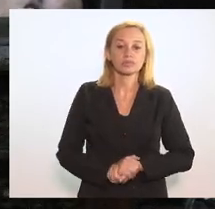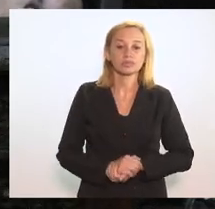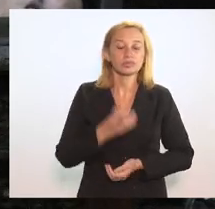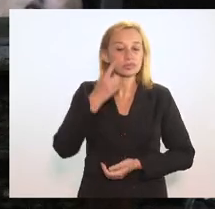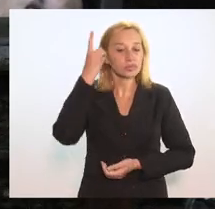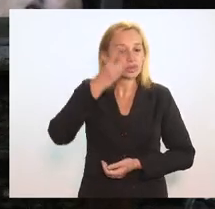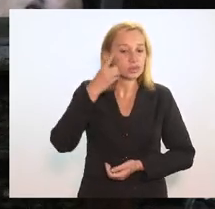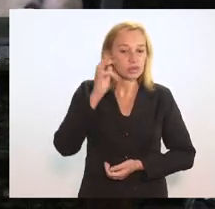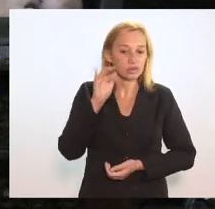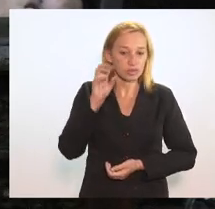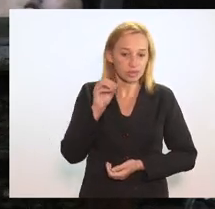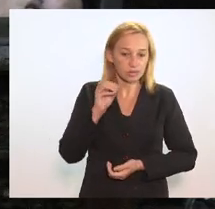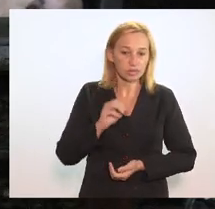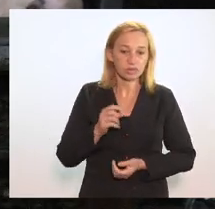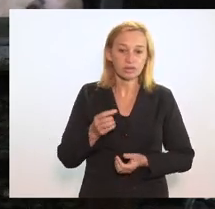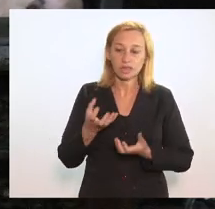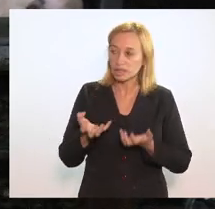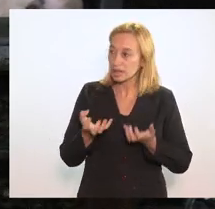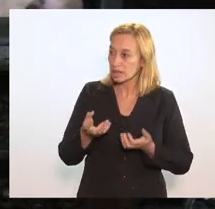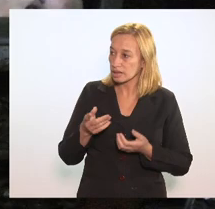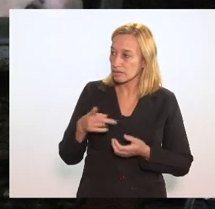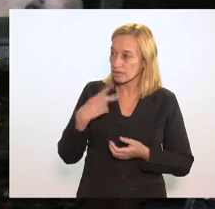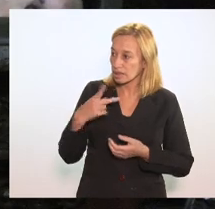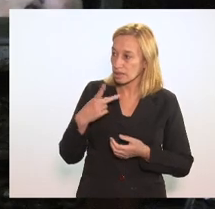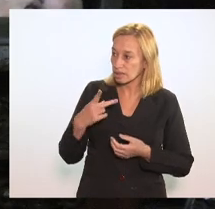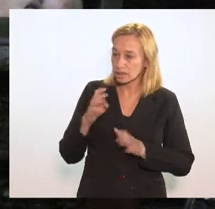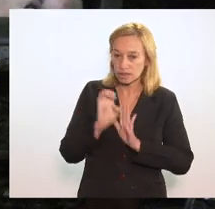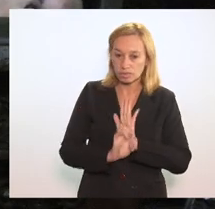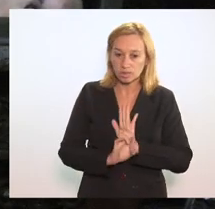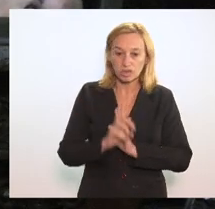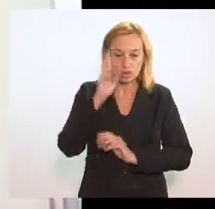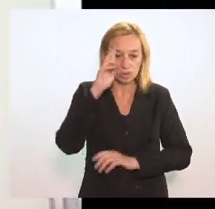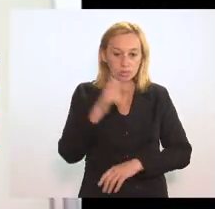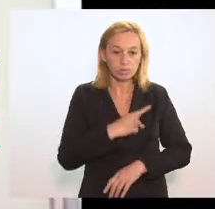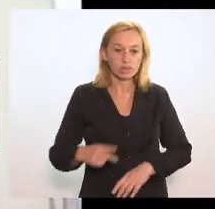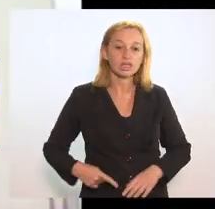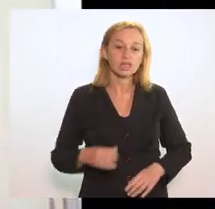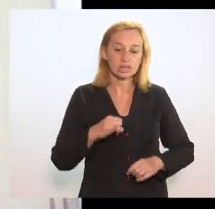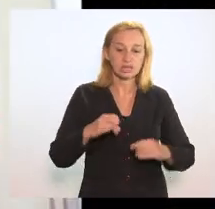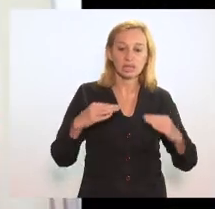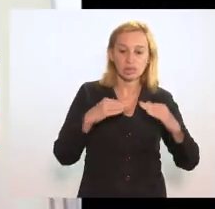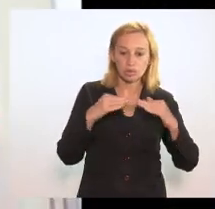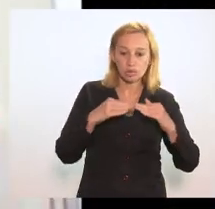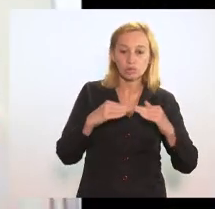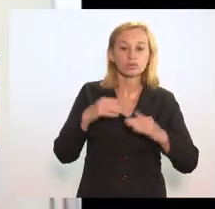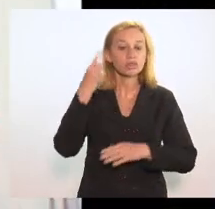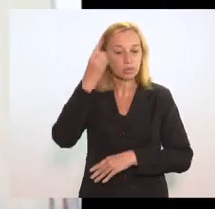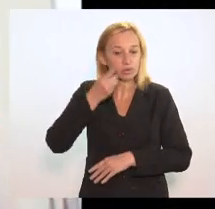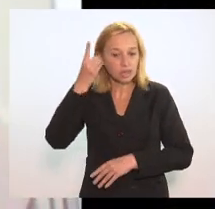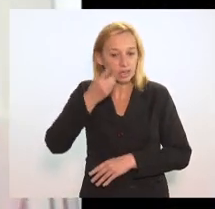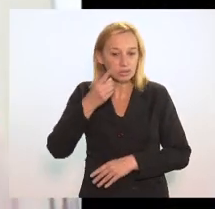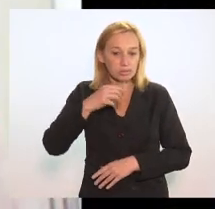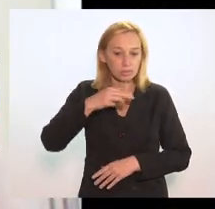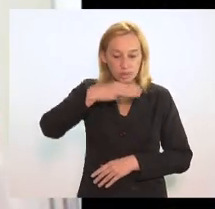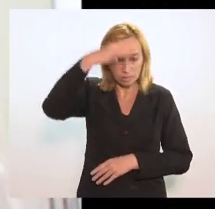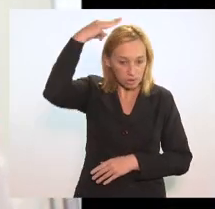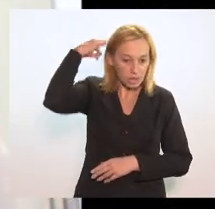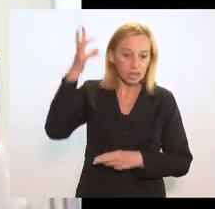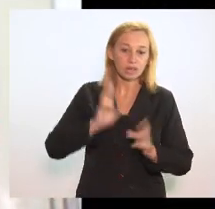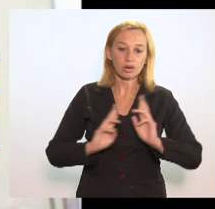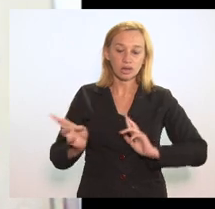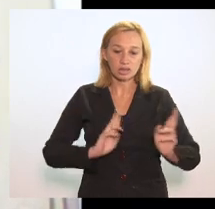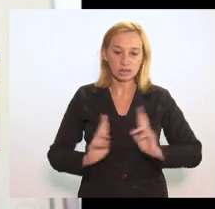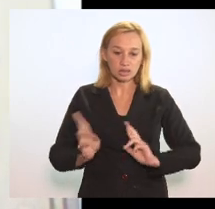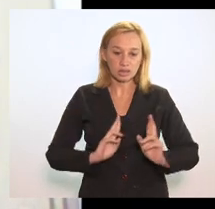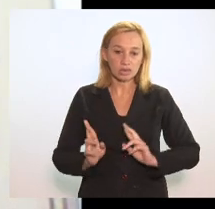Deputado Flávio vai querer defender a emenda? Presidente, se tem acordo com o deputado Márcio Pacheco com relação ao